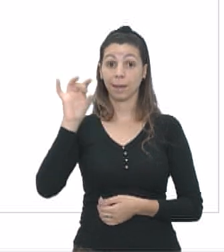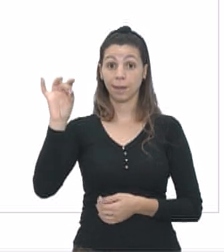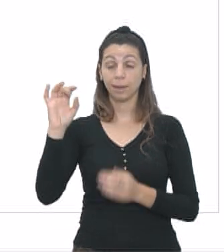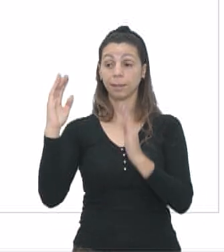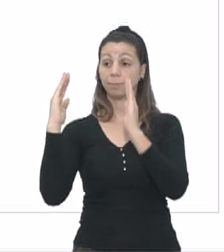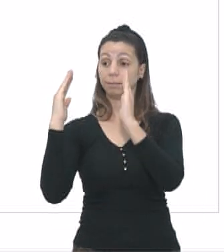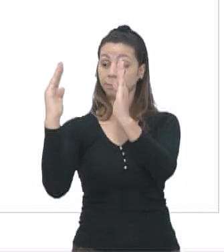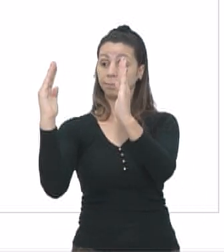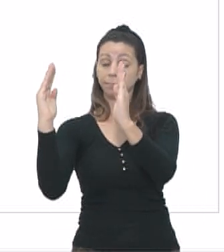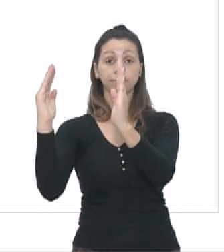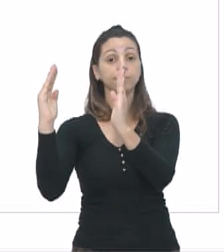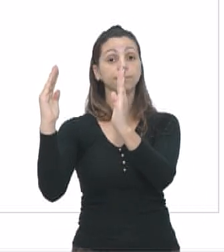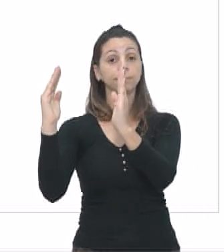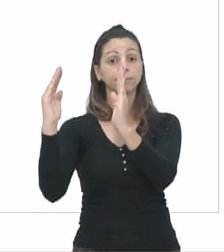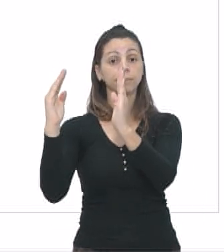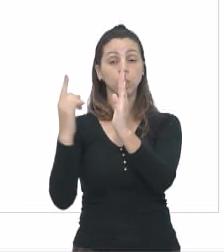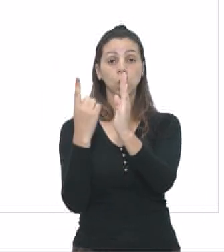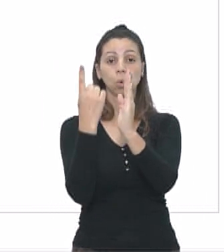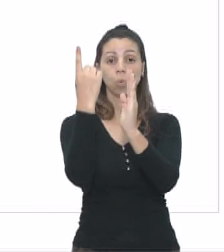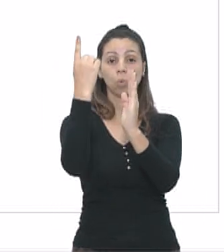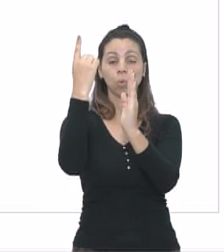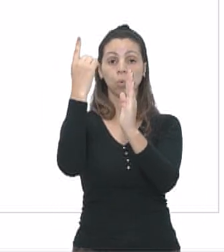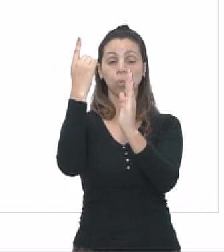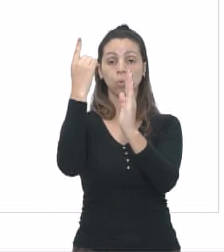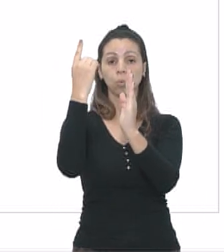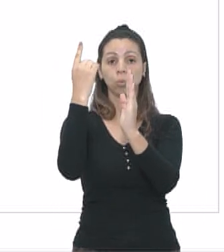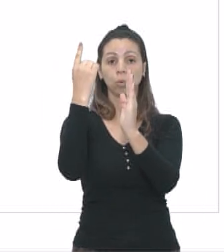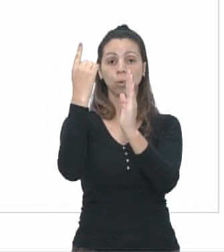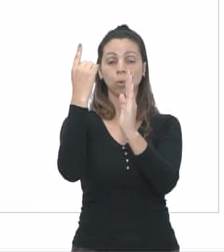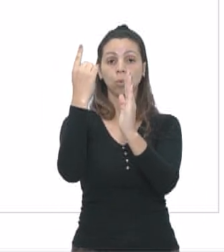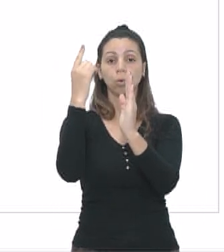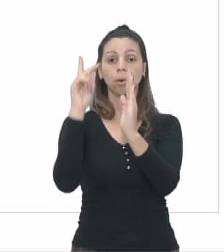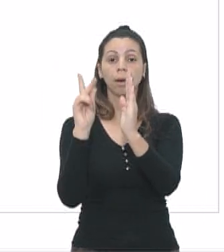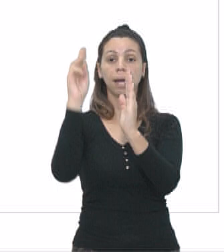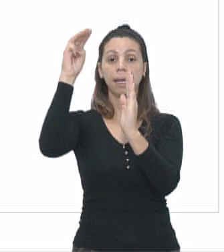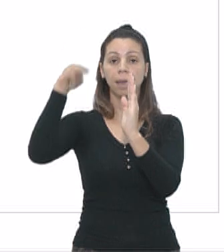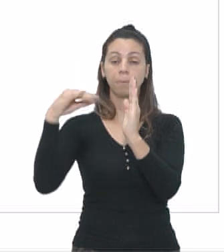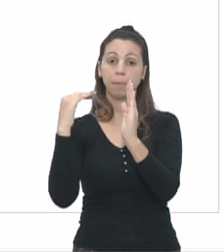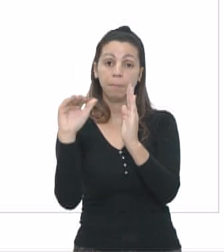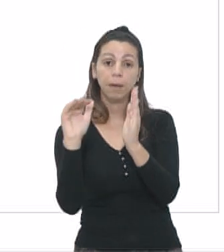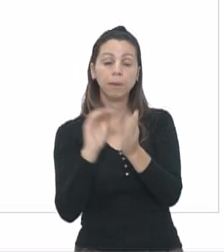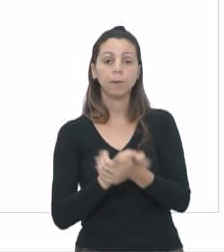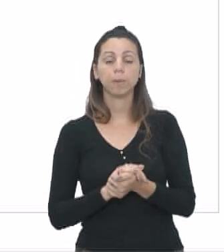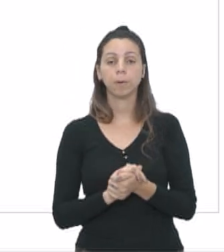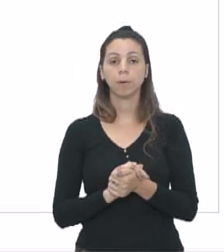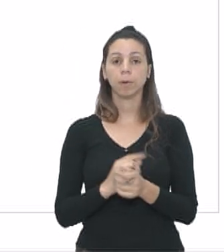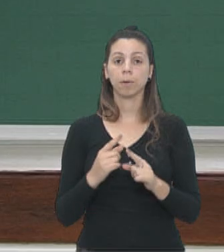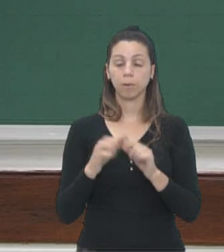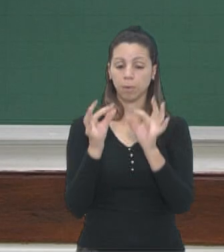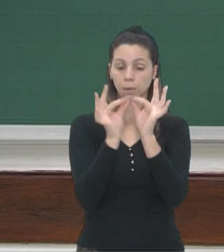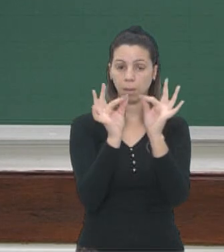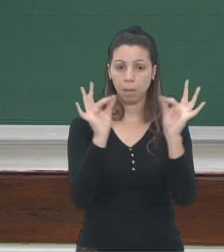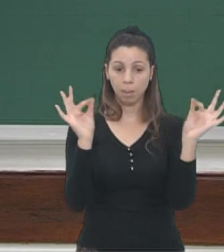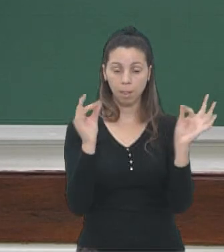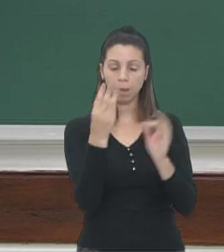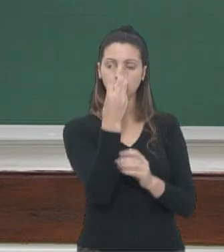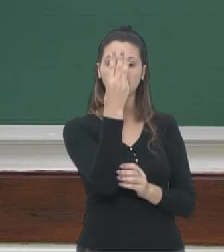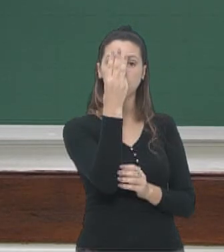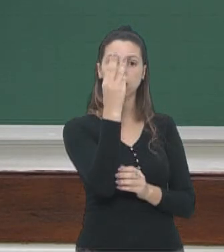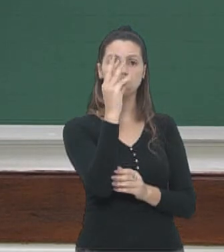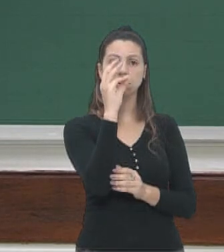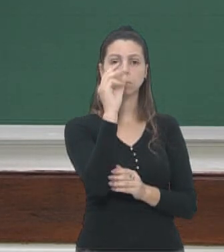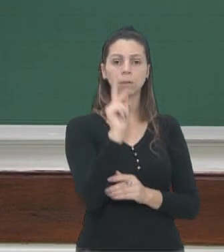preto corresponde a quanto? A 1,5 km na realidade. Porque se cada intervalo grande corresponde a 3